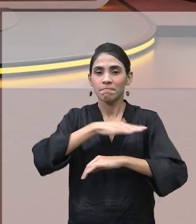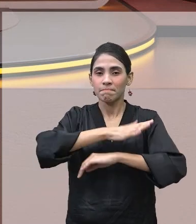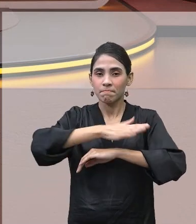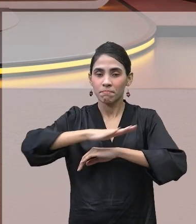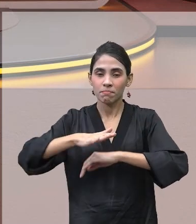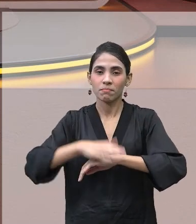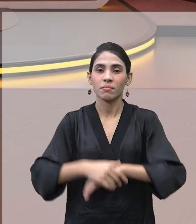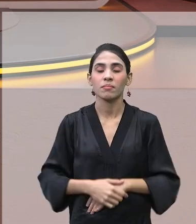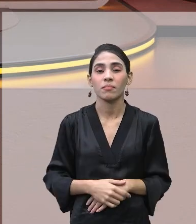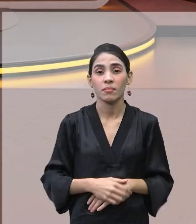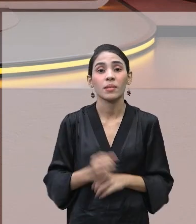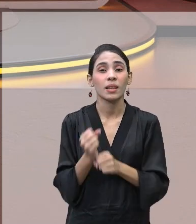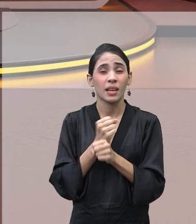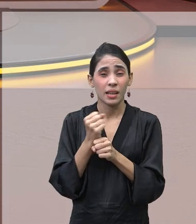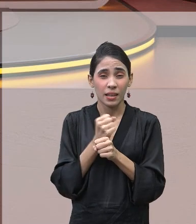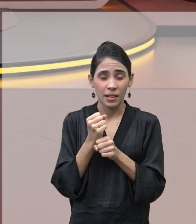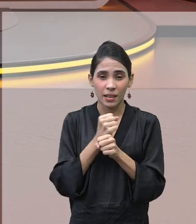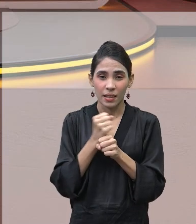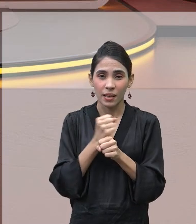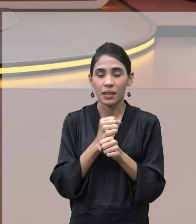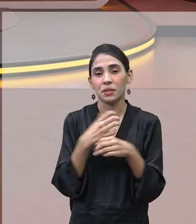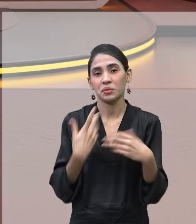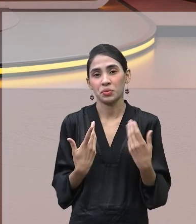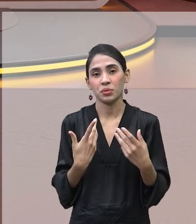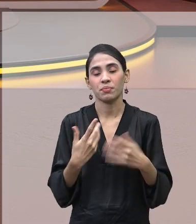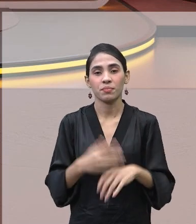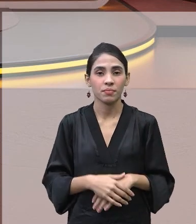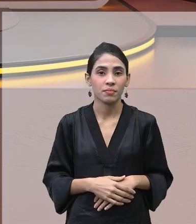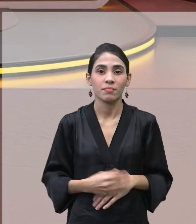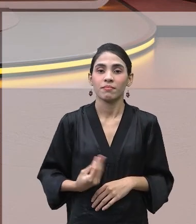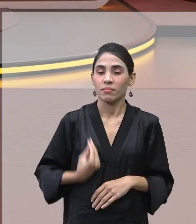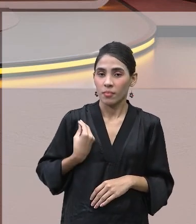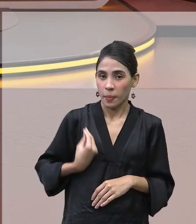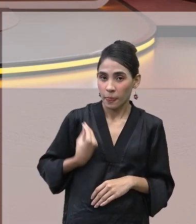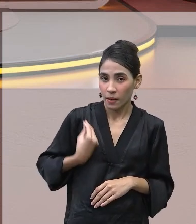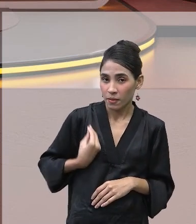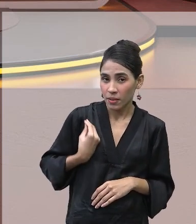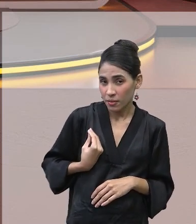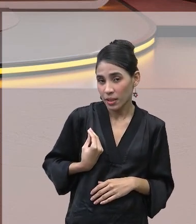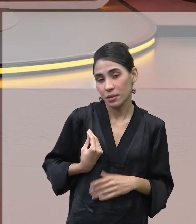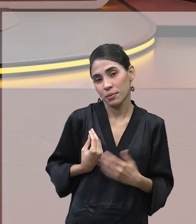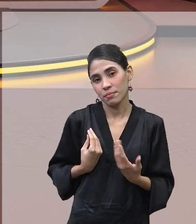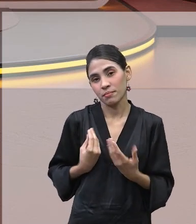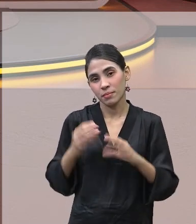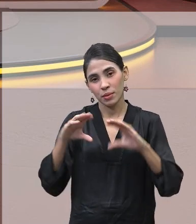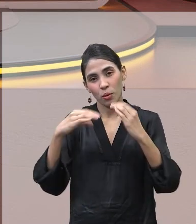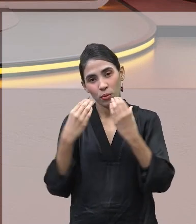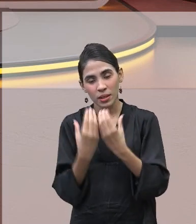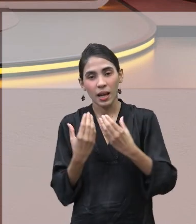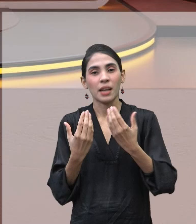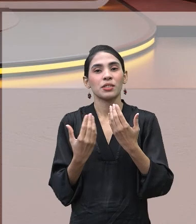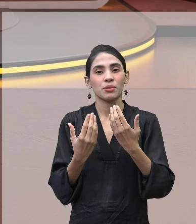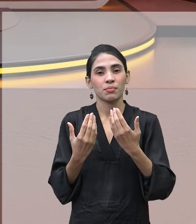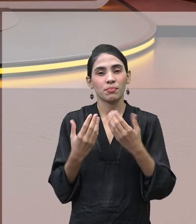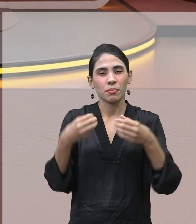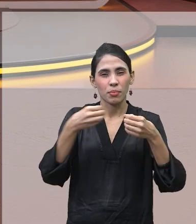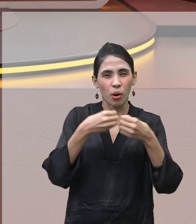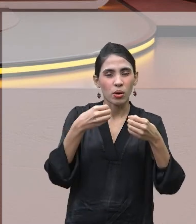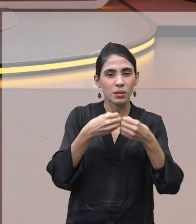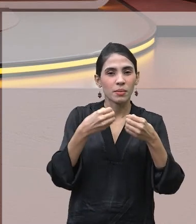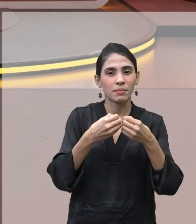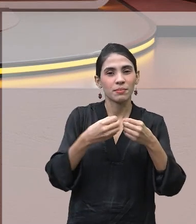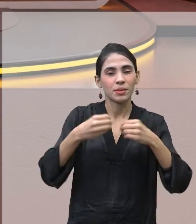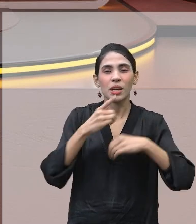há séculos, milênios, quem sabe, convivendo enquanto comunidades ribeirinhas com essa